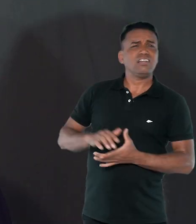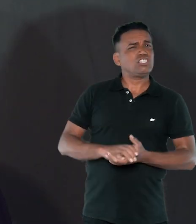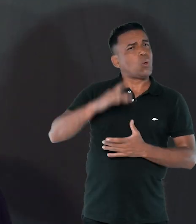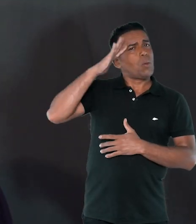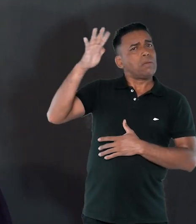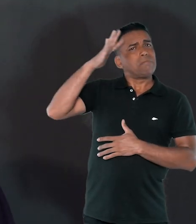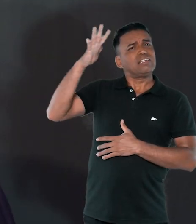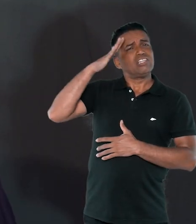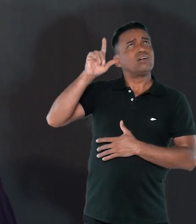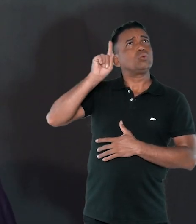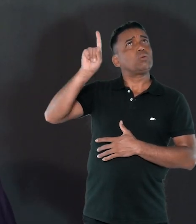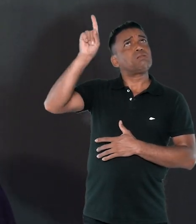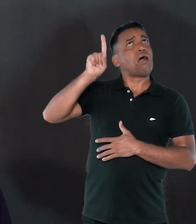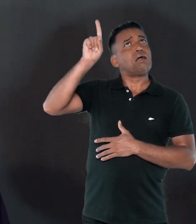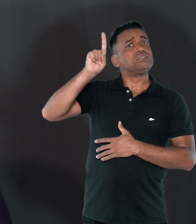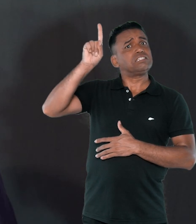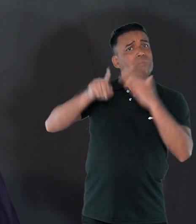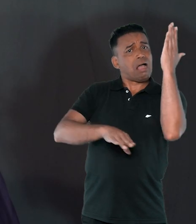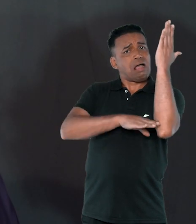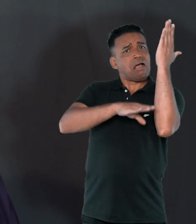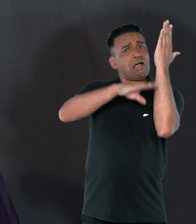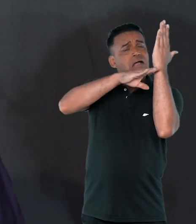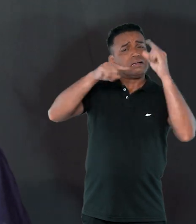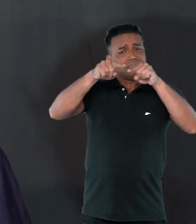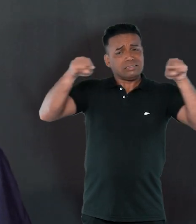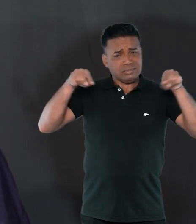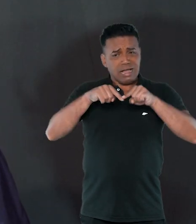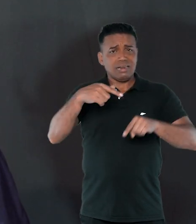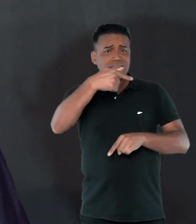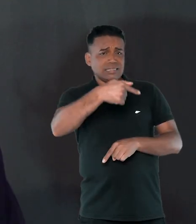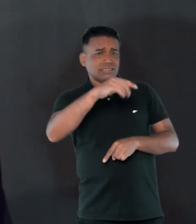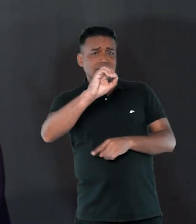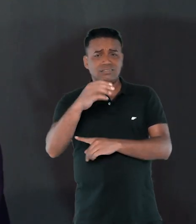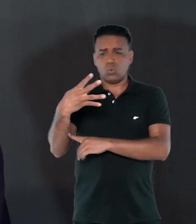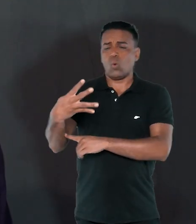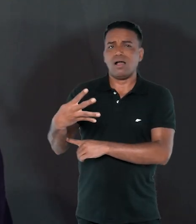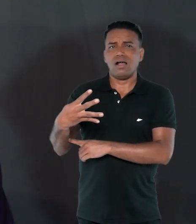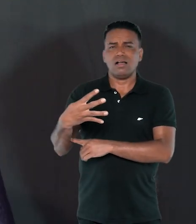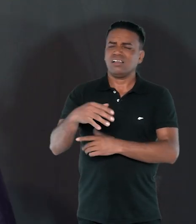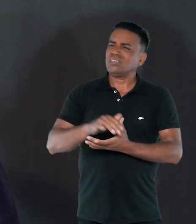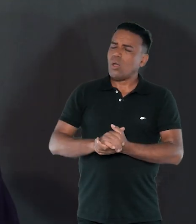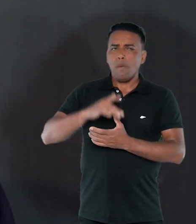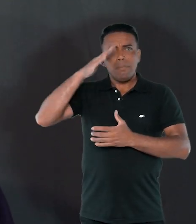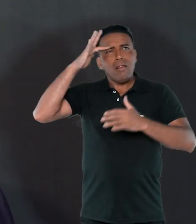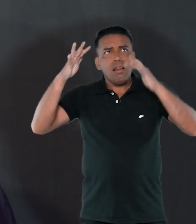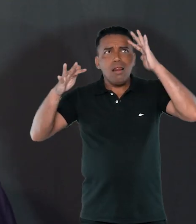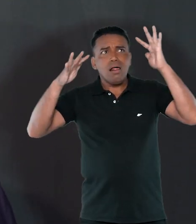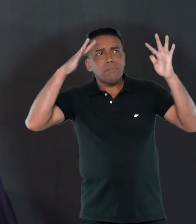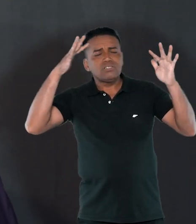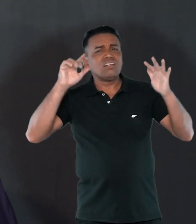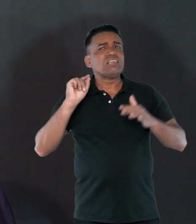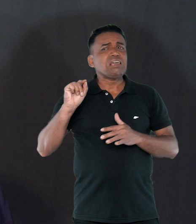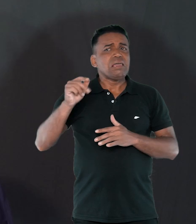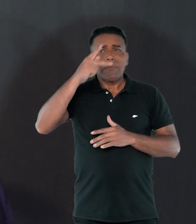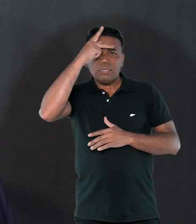imaginando o que estava acontecendo lá em cima, na sala 704. Aí eu comecei a viajar na maionese. Quem será que ela está